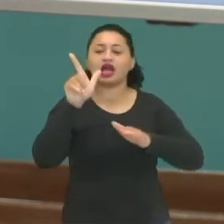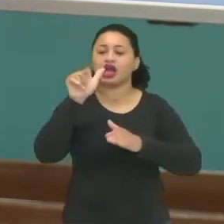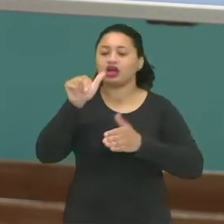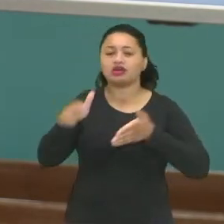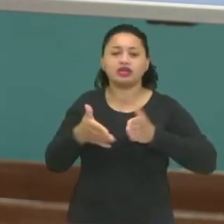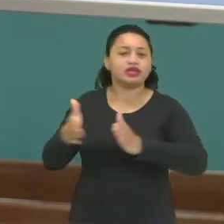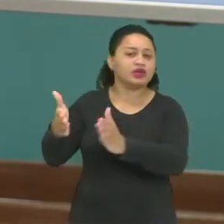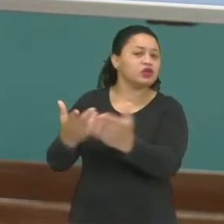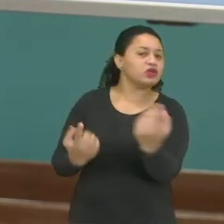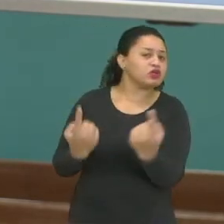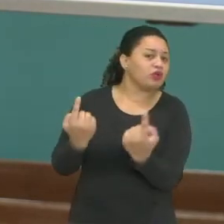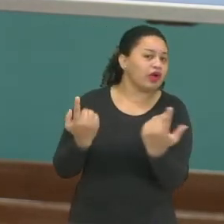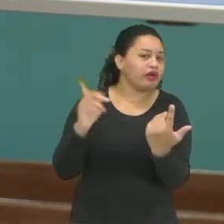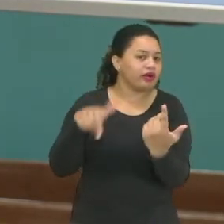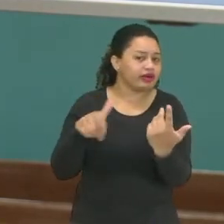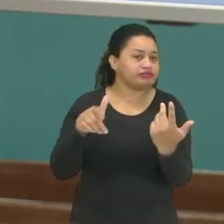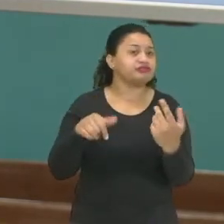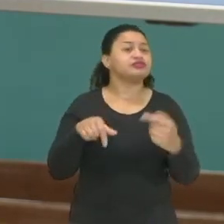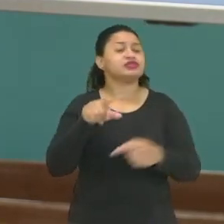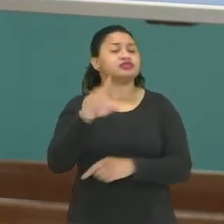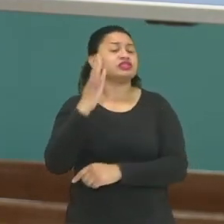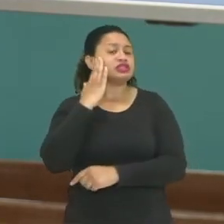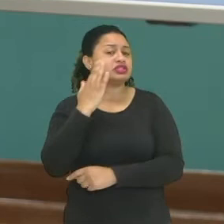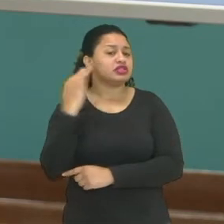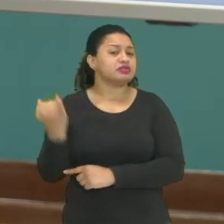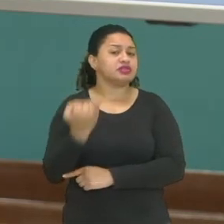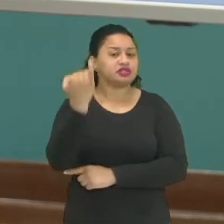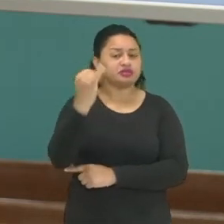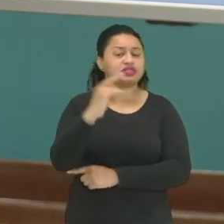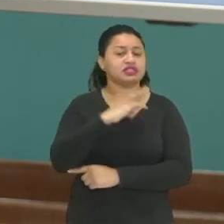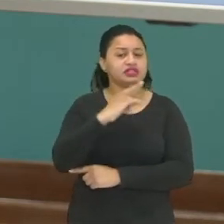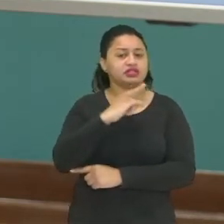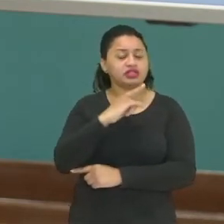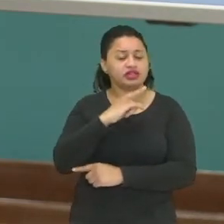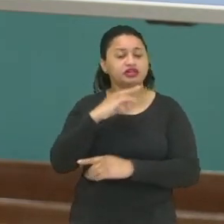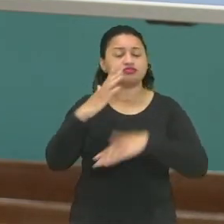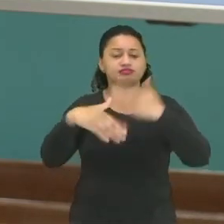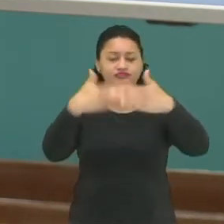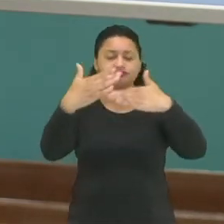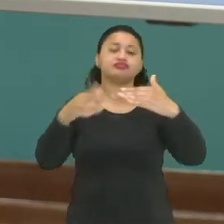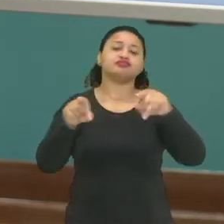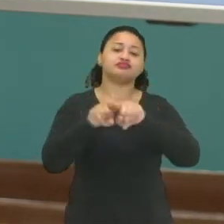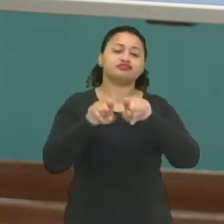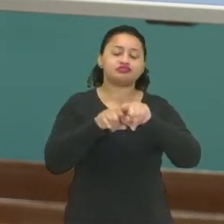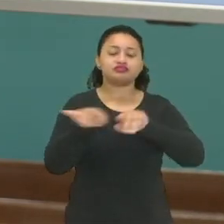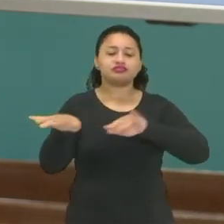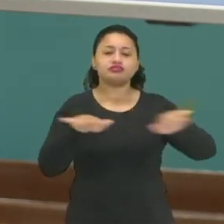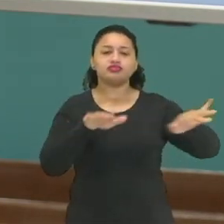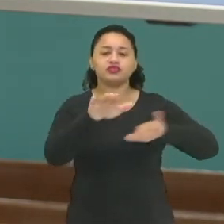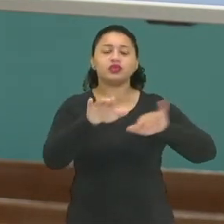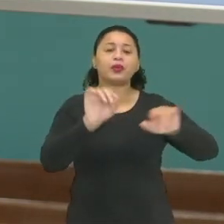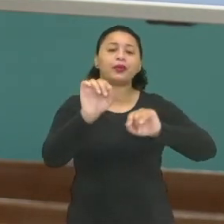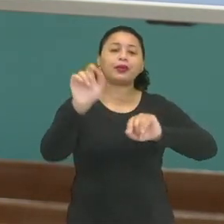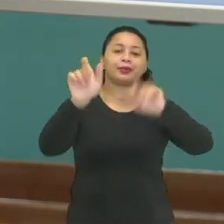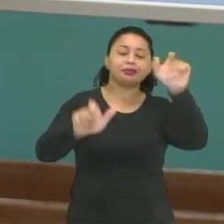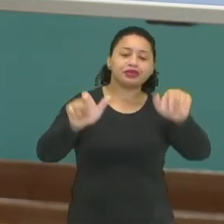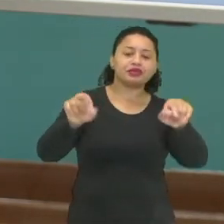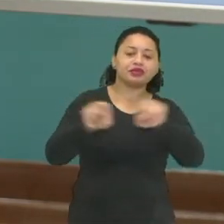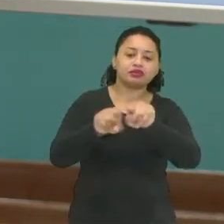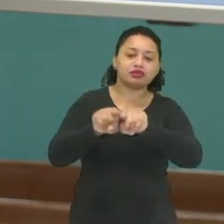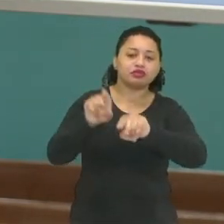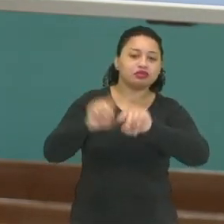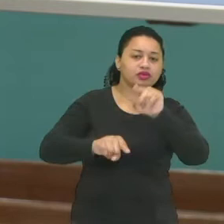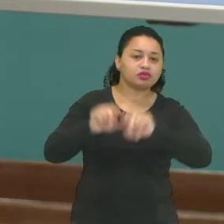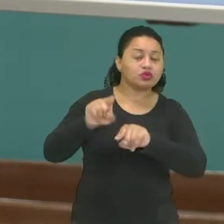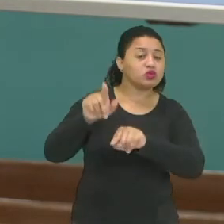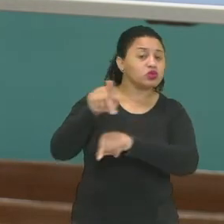você sabe a importância dos meios de transporte para o desenvolvimento, então o deslocamento, de pessoas e mercadorias no nosso